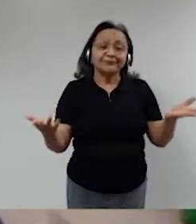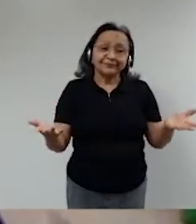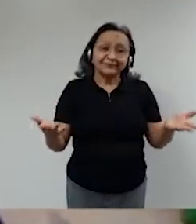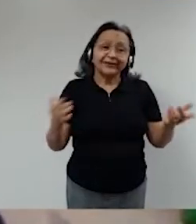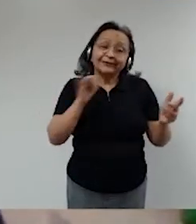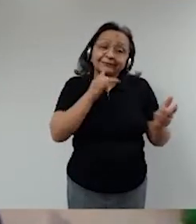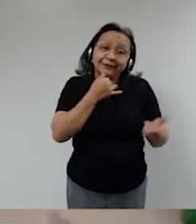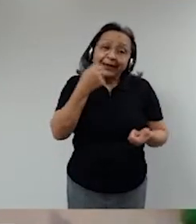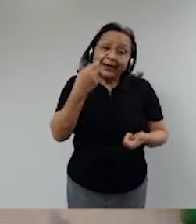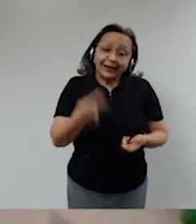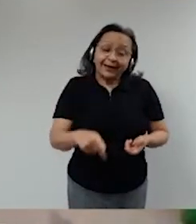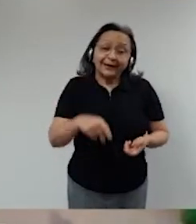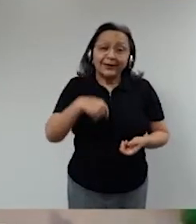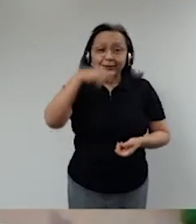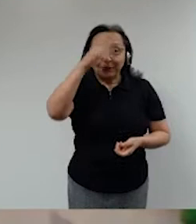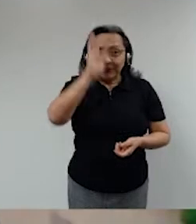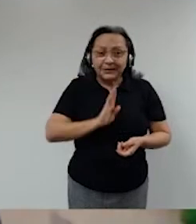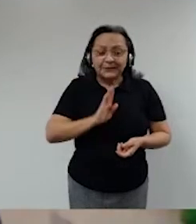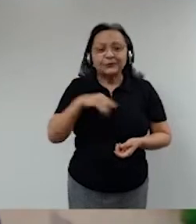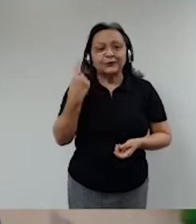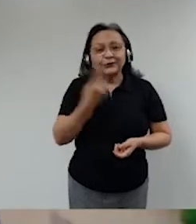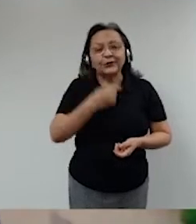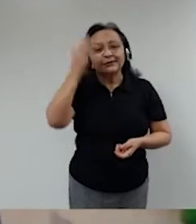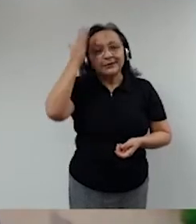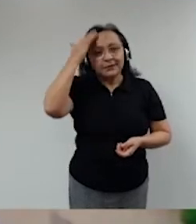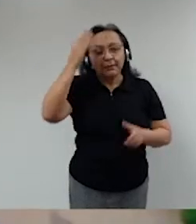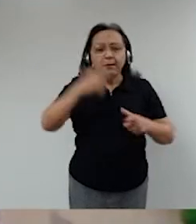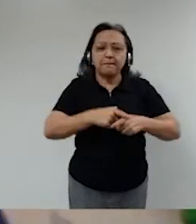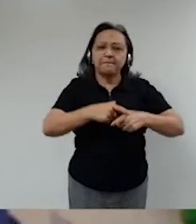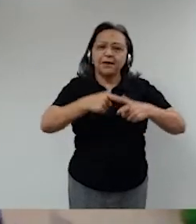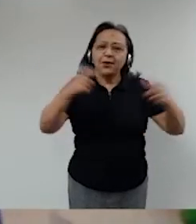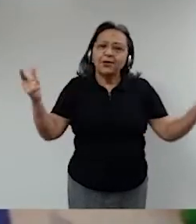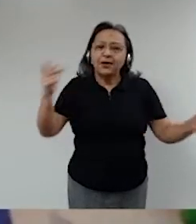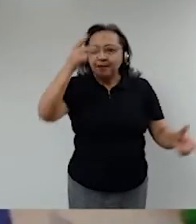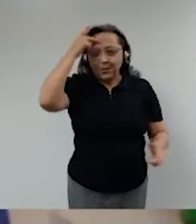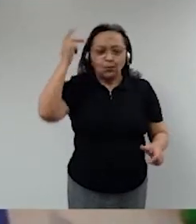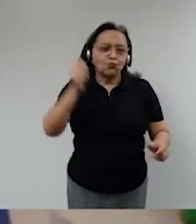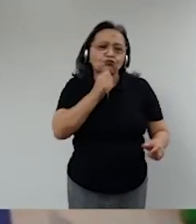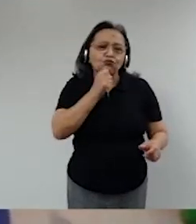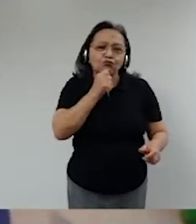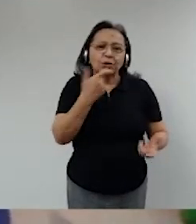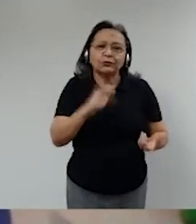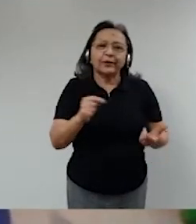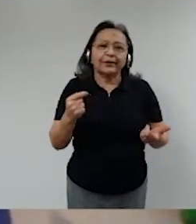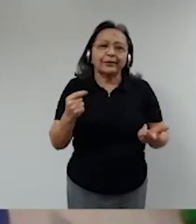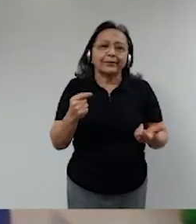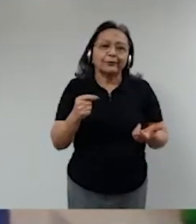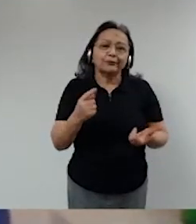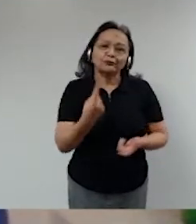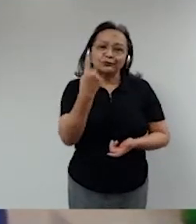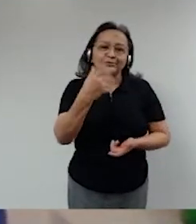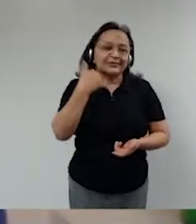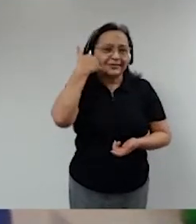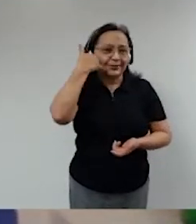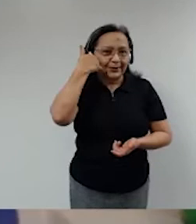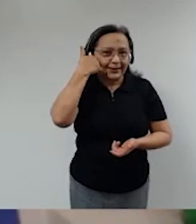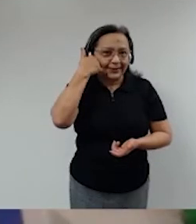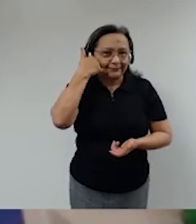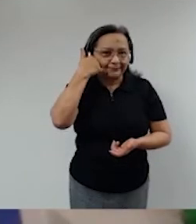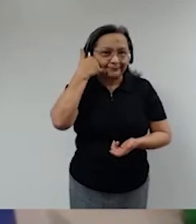nosso país, a gente sabe que a maioria das pessoas ainda não tem acesso ao smartphone e não tem esse